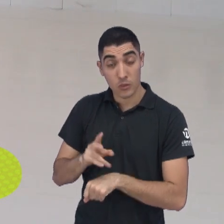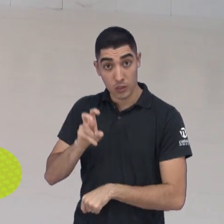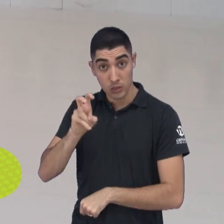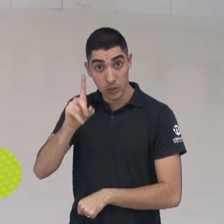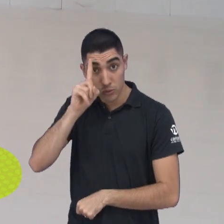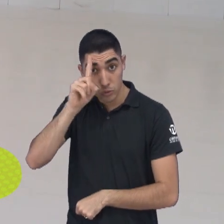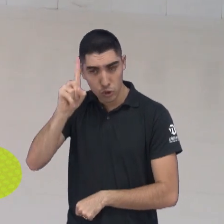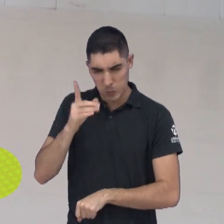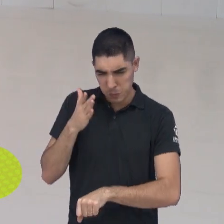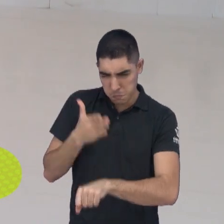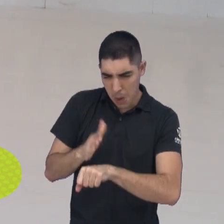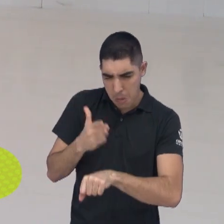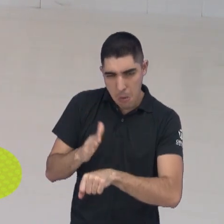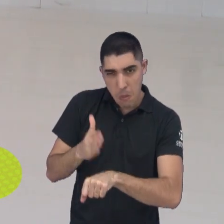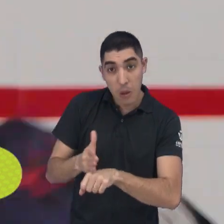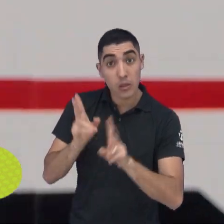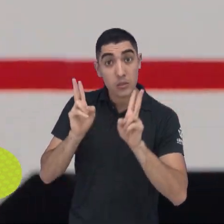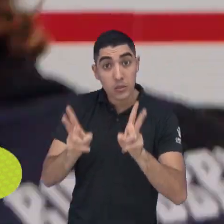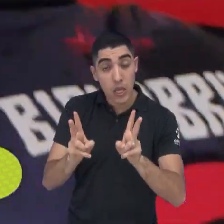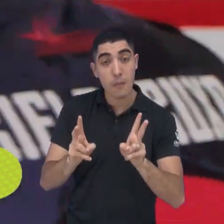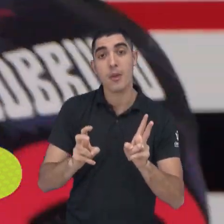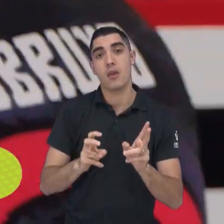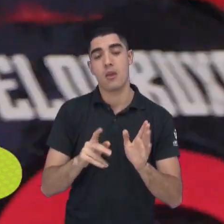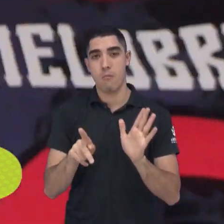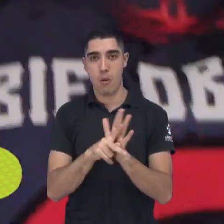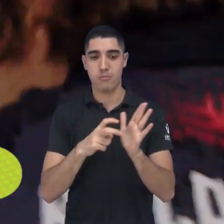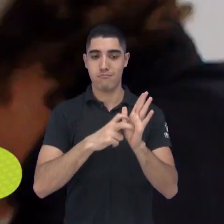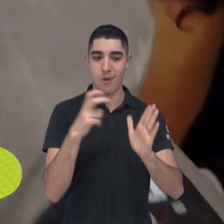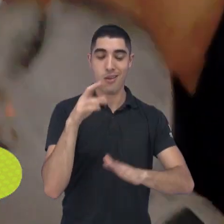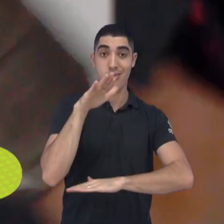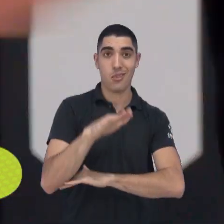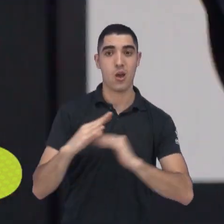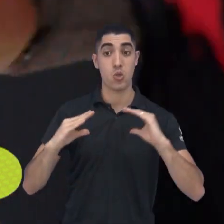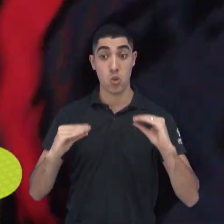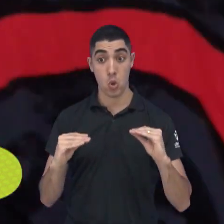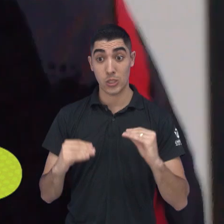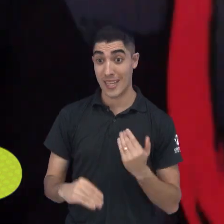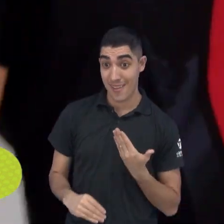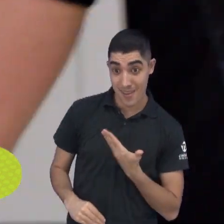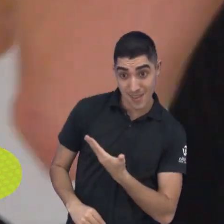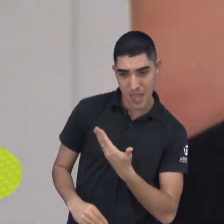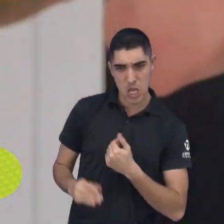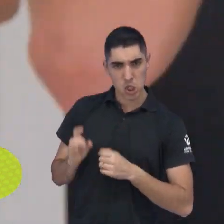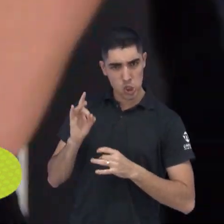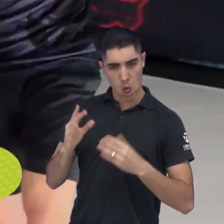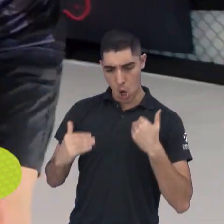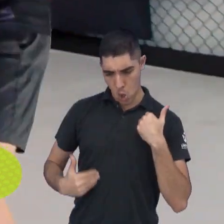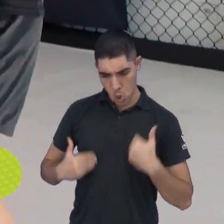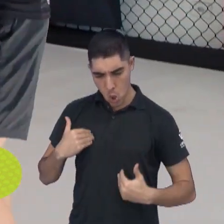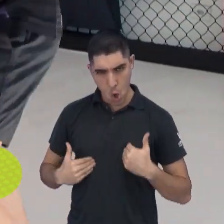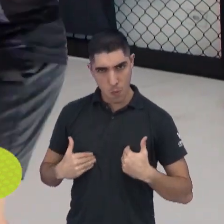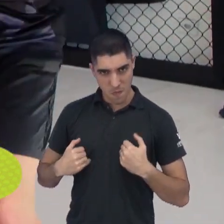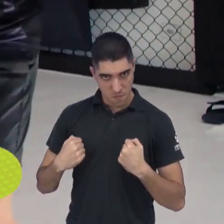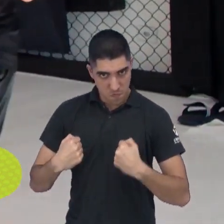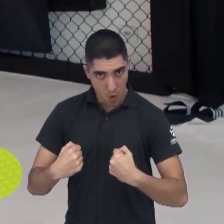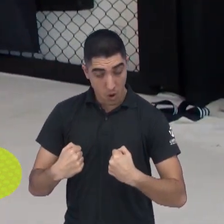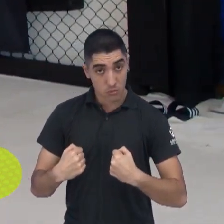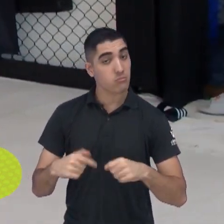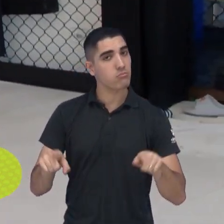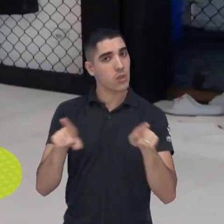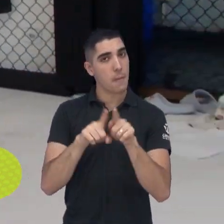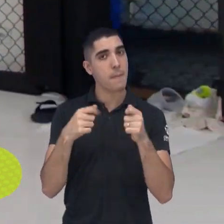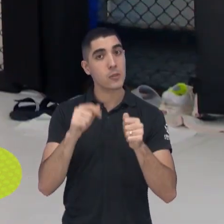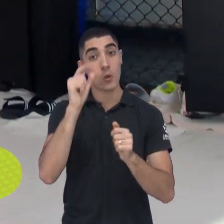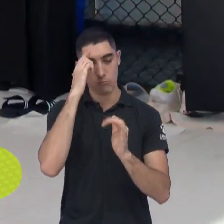por semana em 3 períodos. Uma preparação que exige não somente força física, mas também